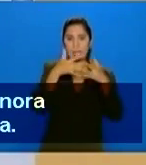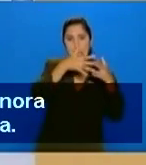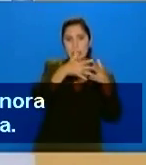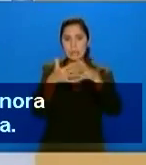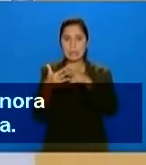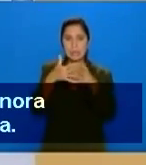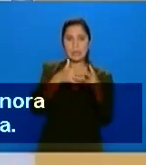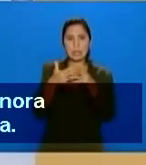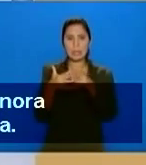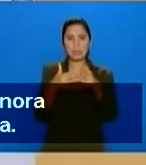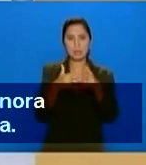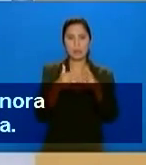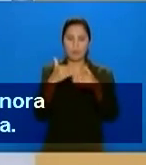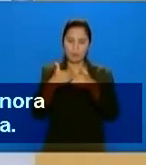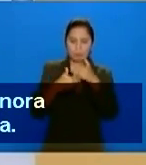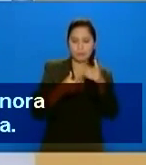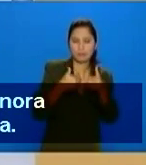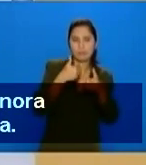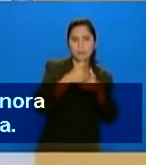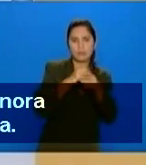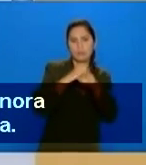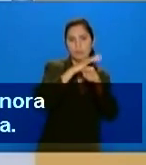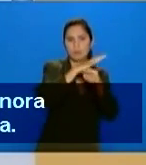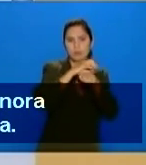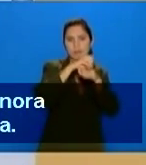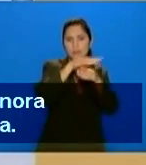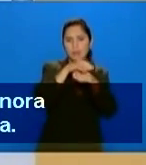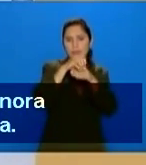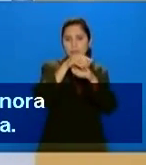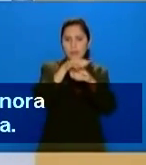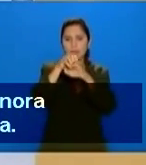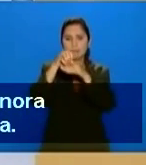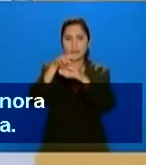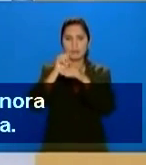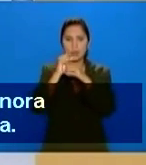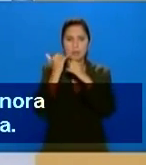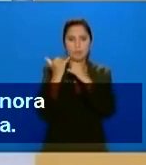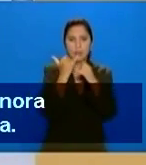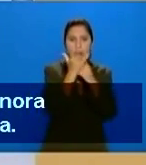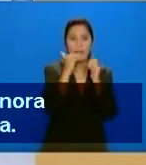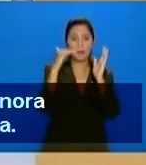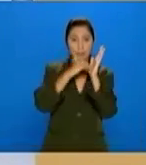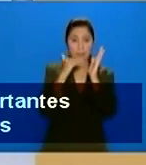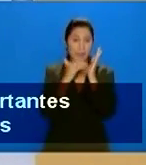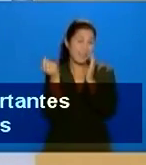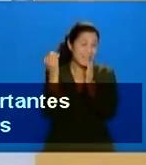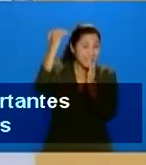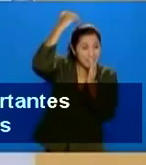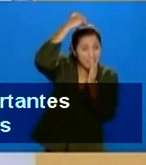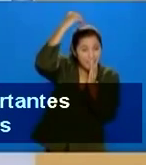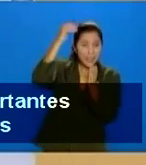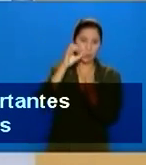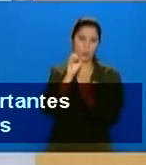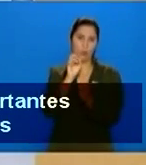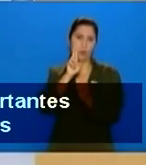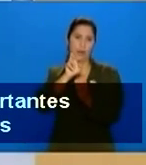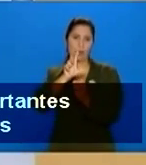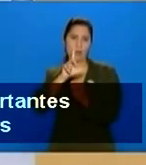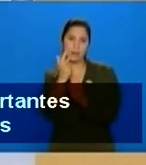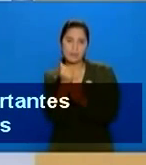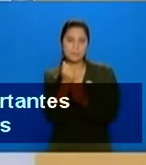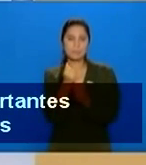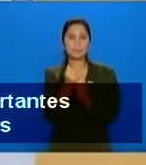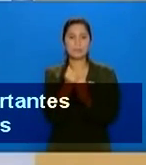cadeia e vão propagando, né, a onda sonora em direção à orelha interna. Esses ossos também